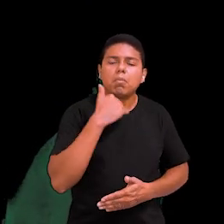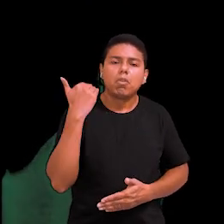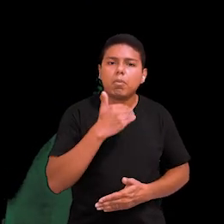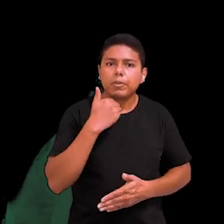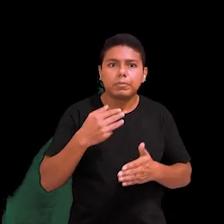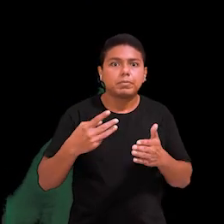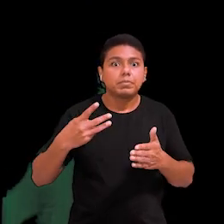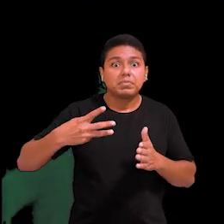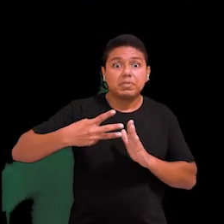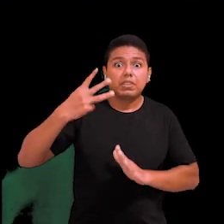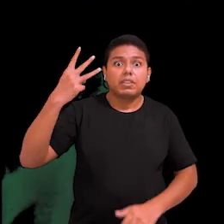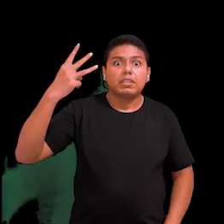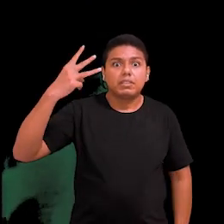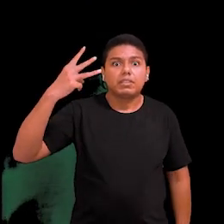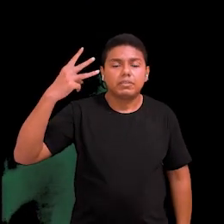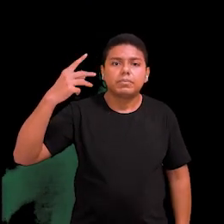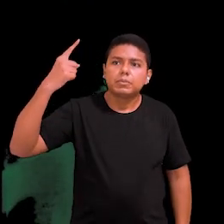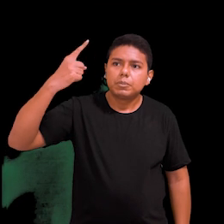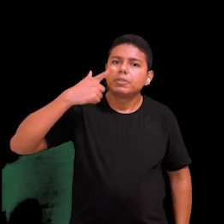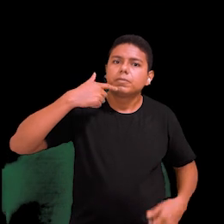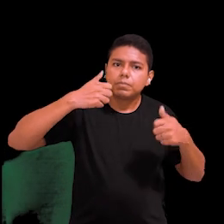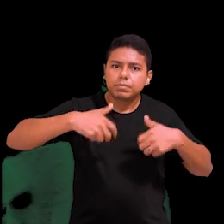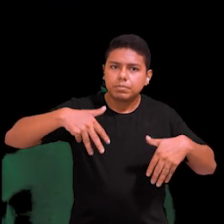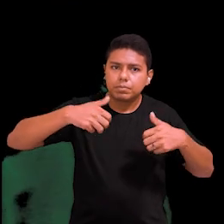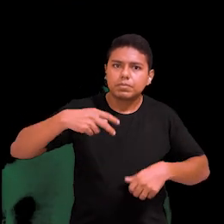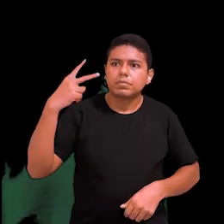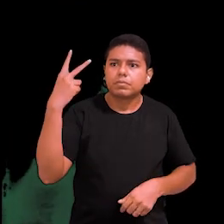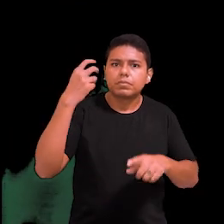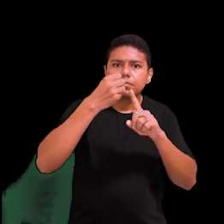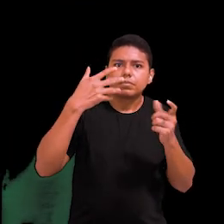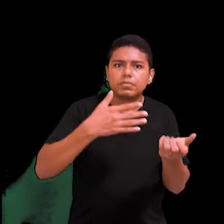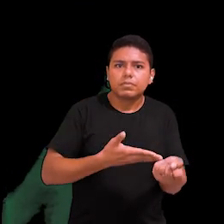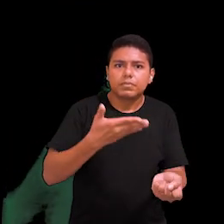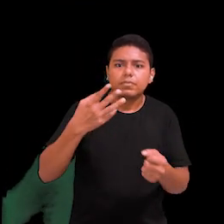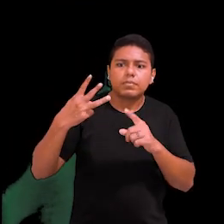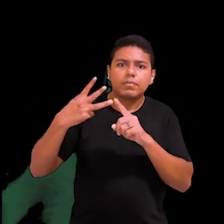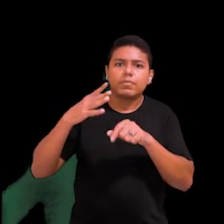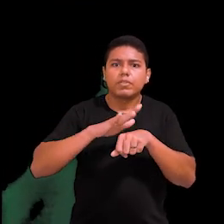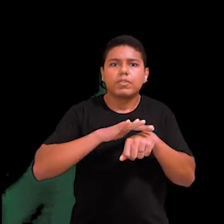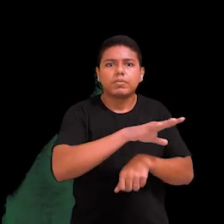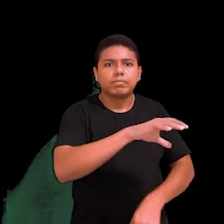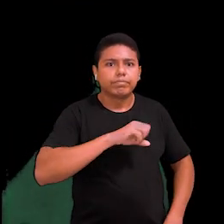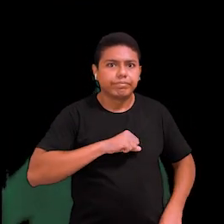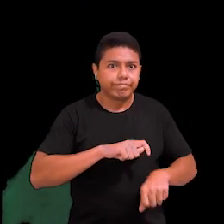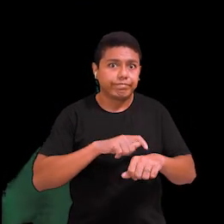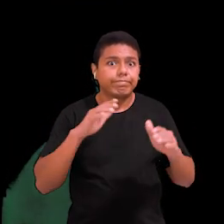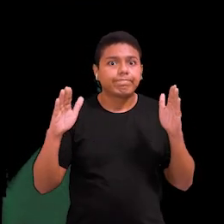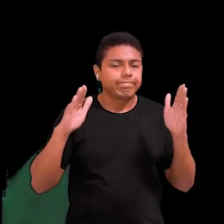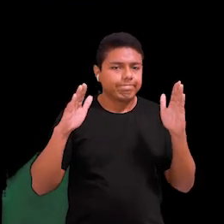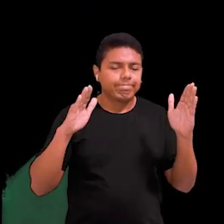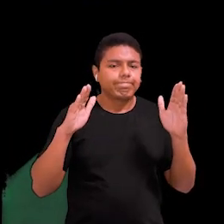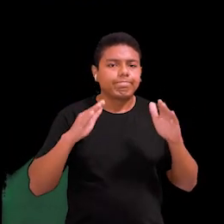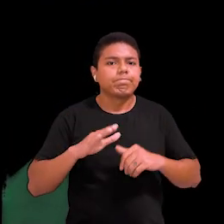principais causas de mortalidade materna. Então, nós temos a tríade, né? Hemorragias, síndromes